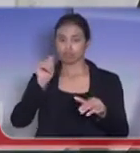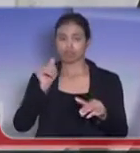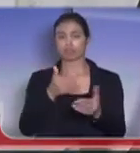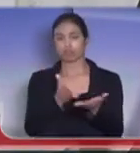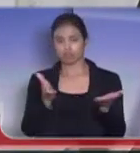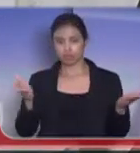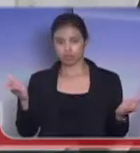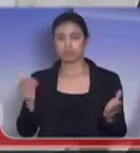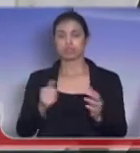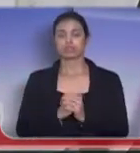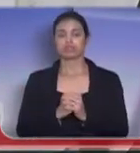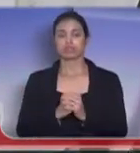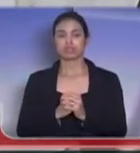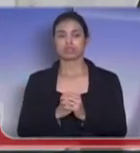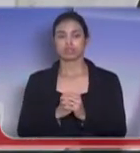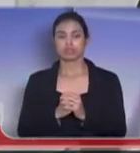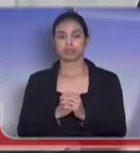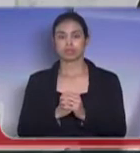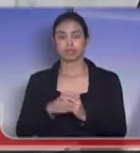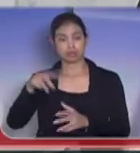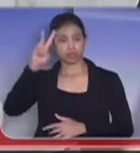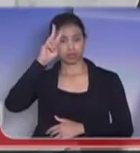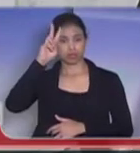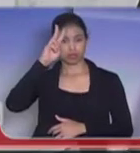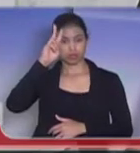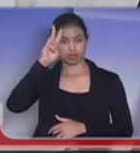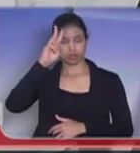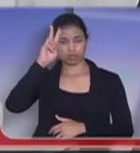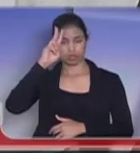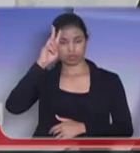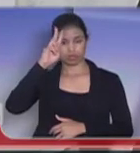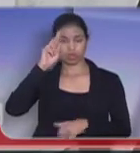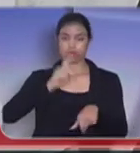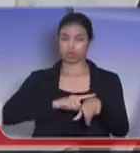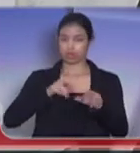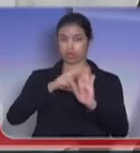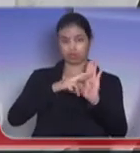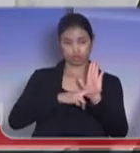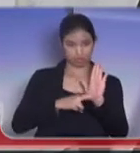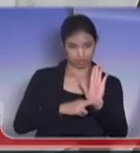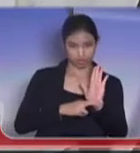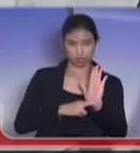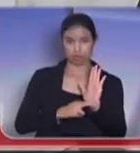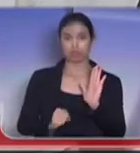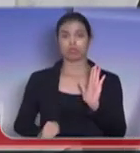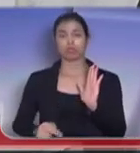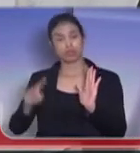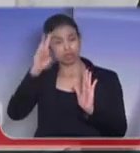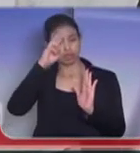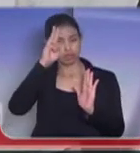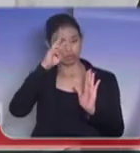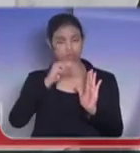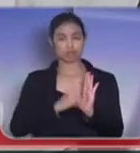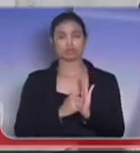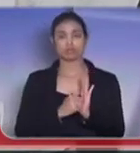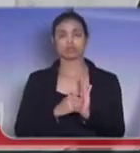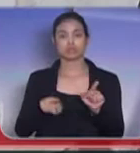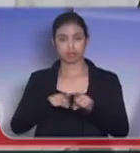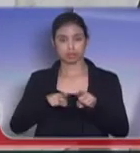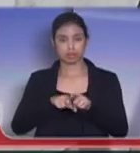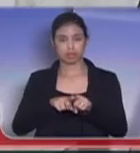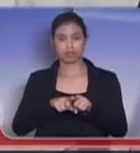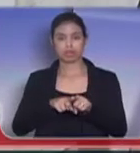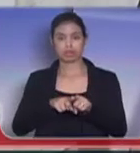vossas excelências para a sessão ordinária de segunda feira à hora regimental sem ordem do dia lembrando os ainda